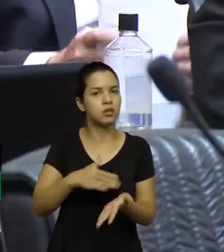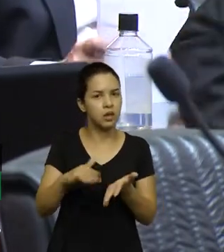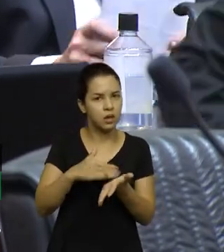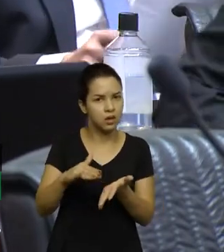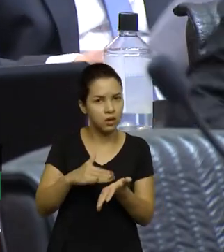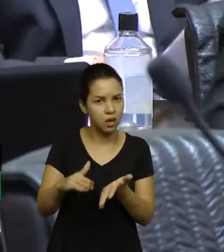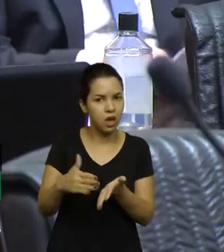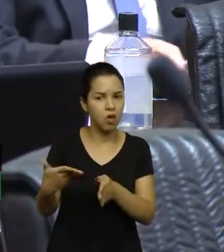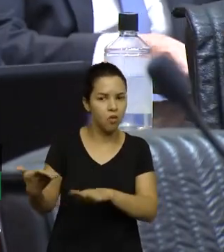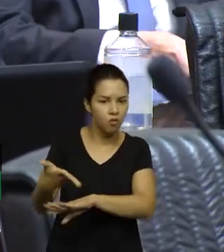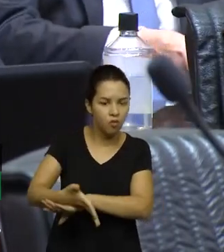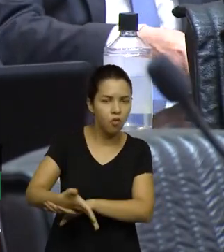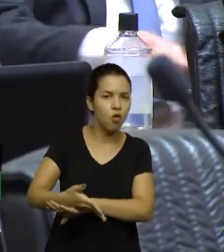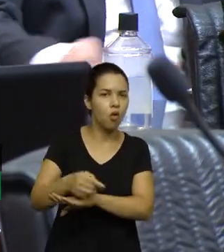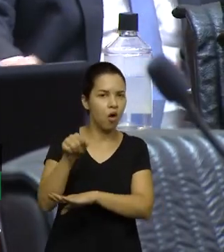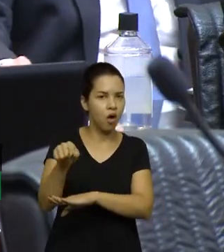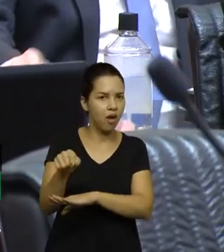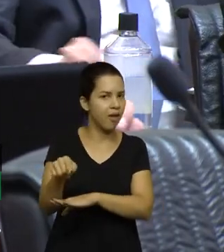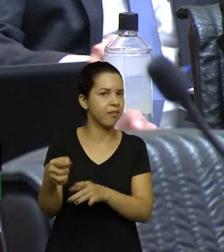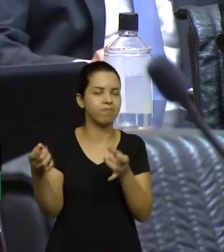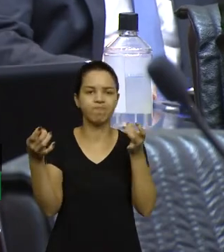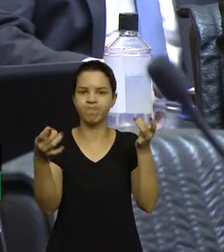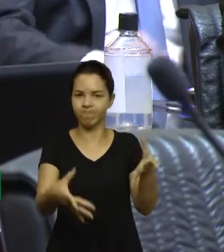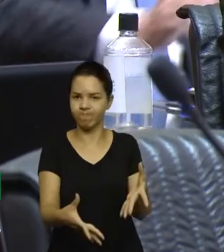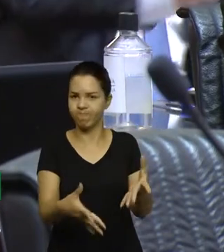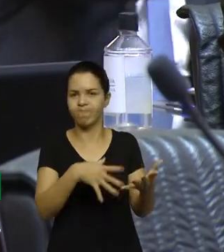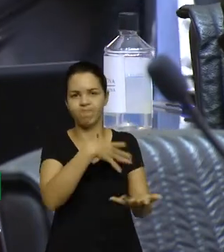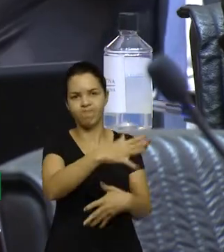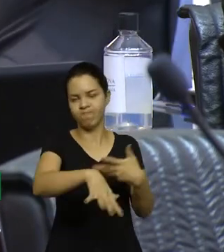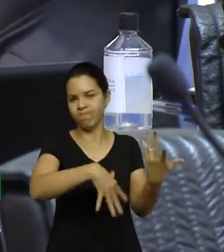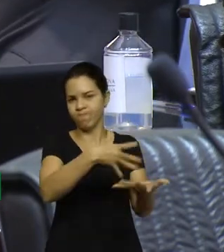Estado e o atendimento pediátrico num caos, senhor presidente.